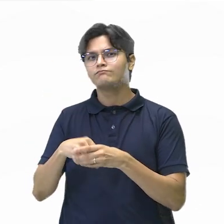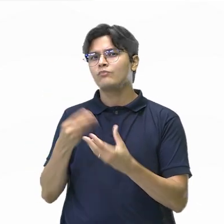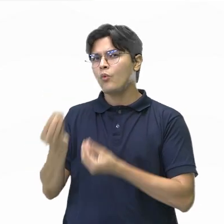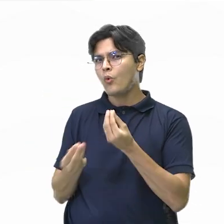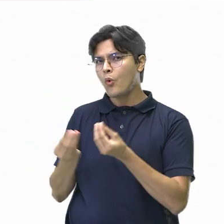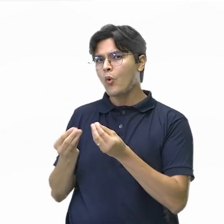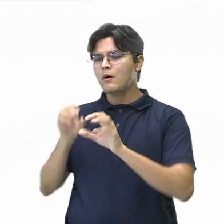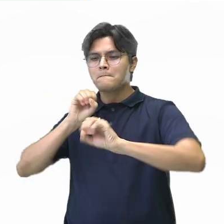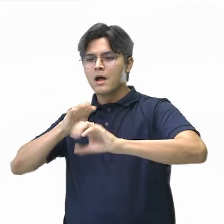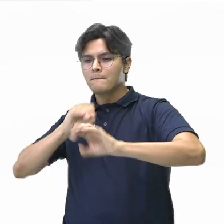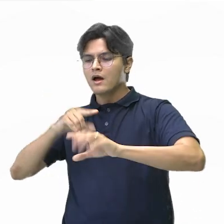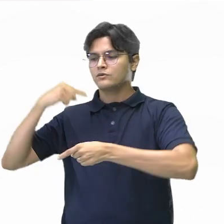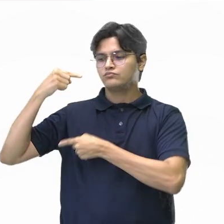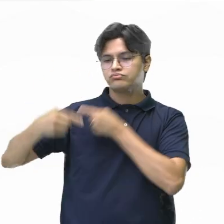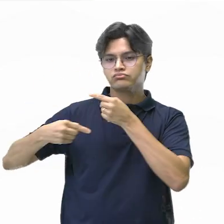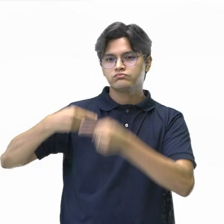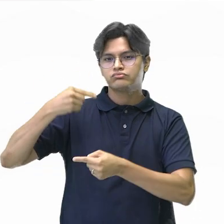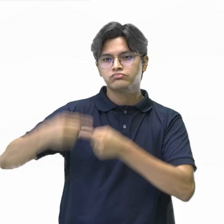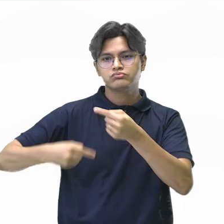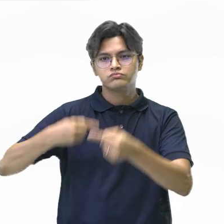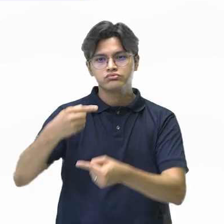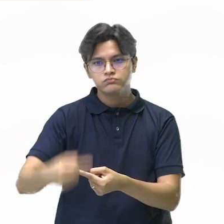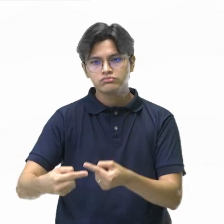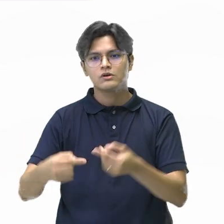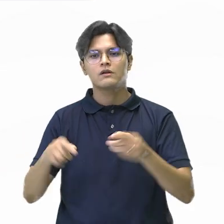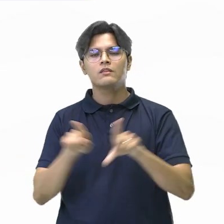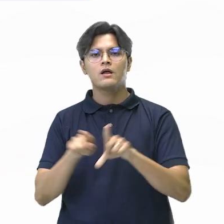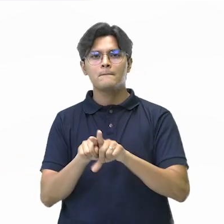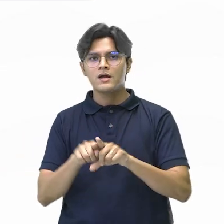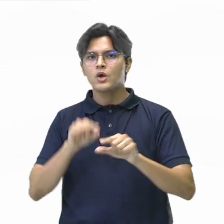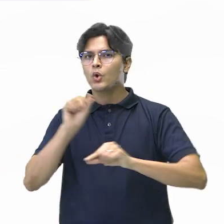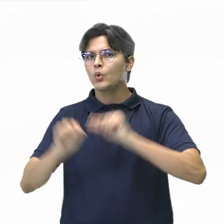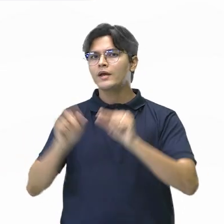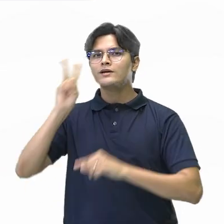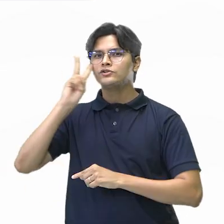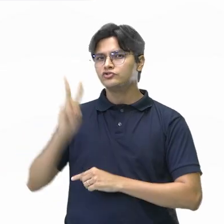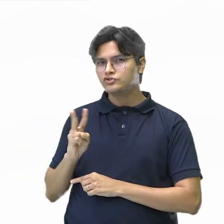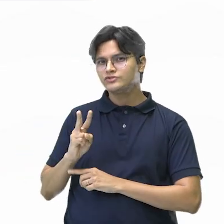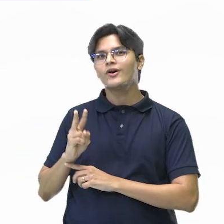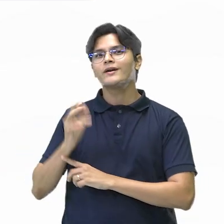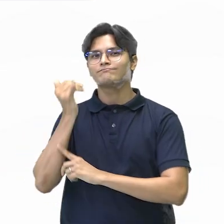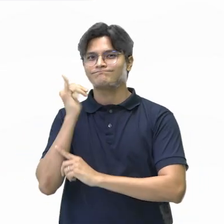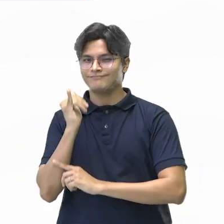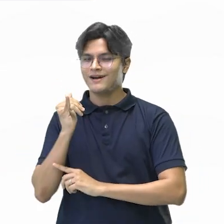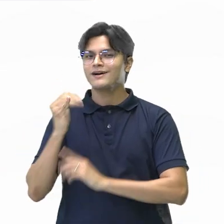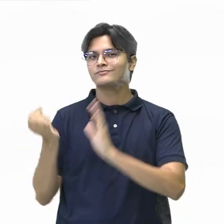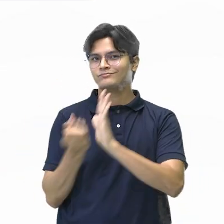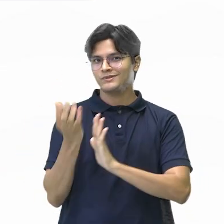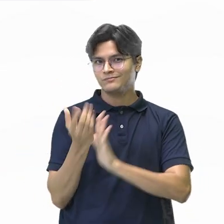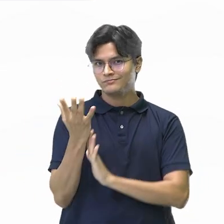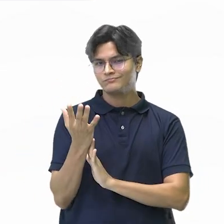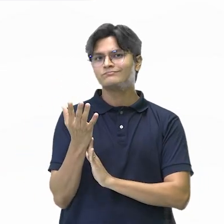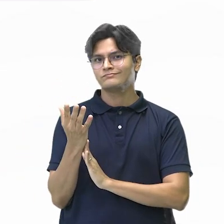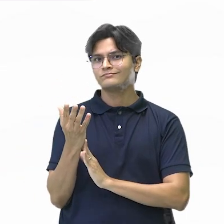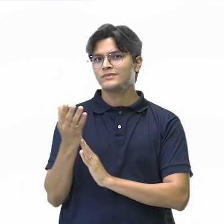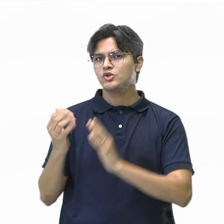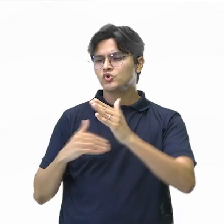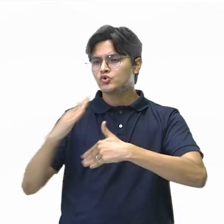geração. E tudo que vamos fazendo, nós também vamos escrevendo a nossa história. que passa a ser construída